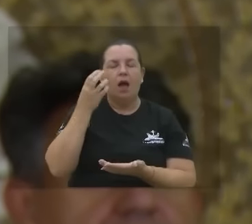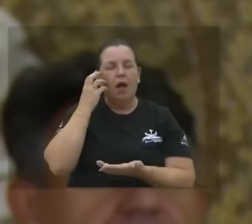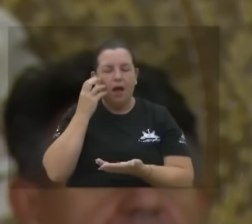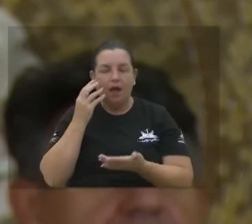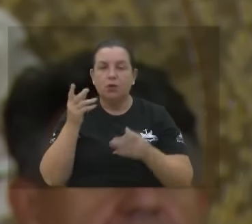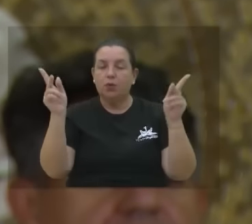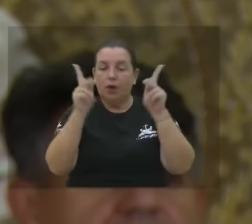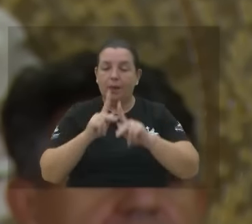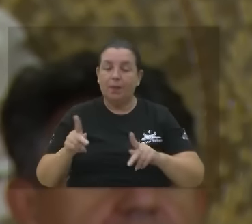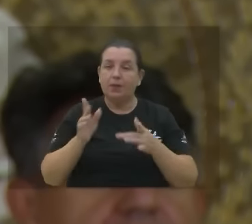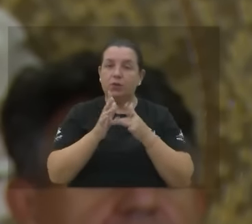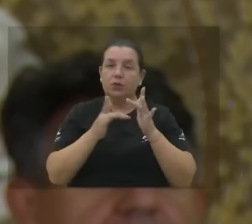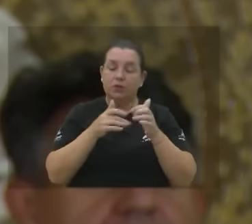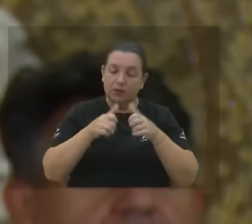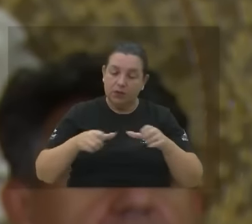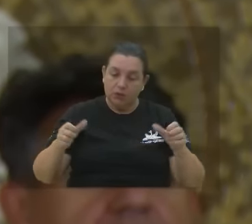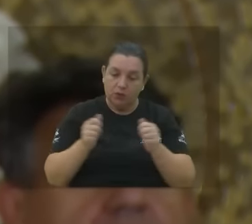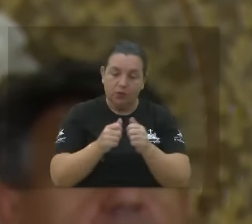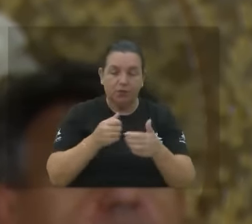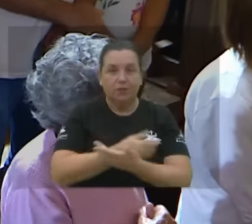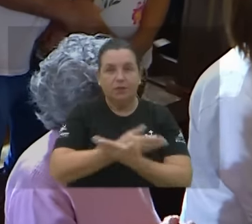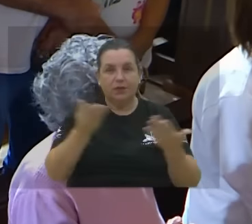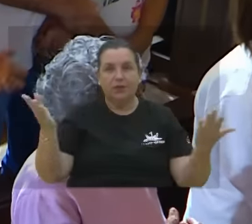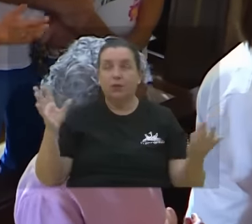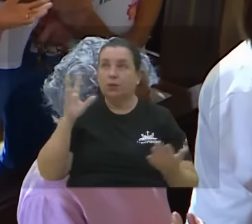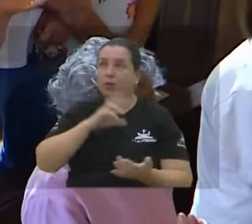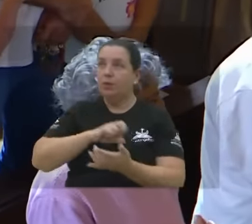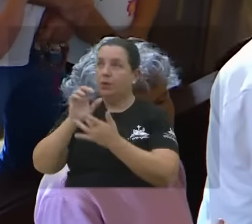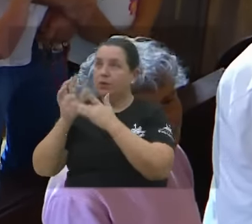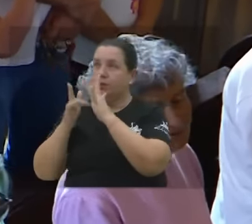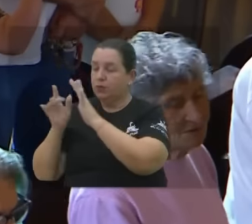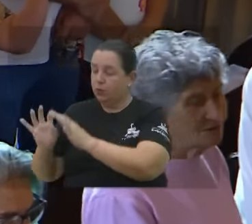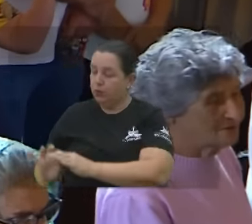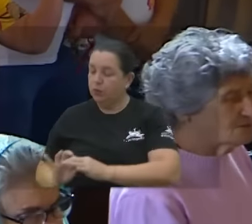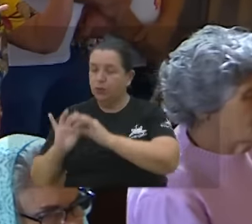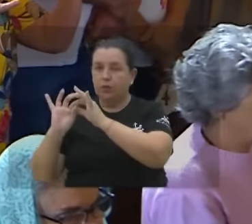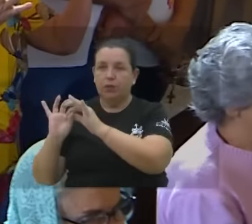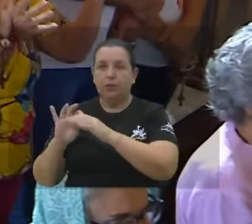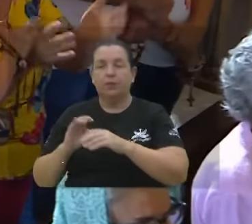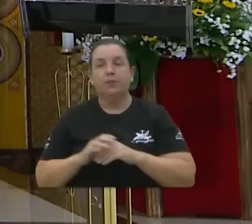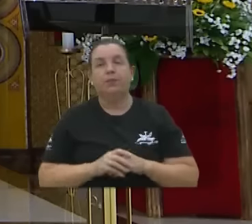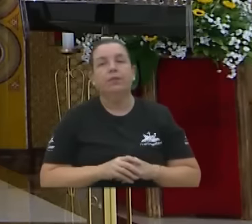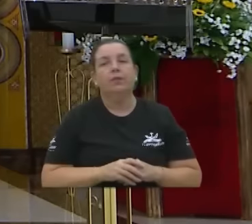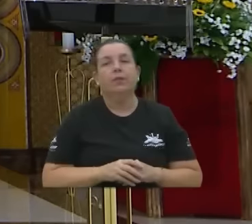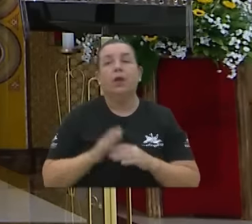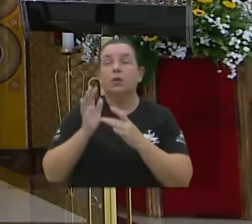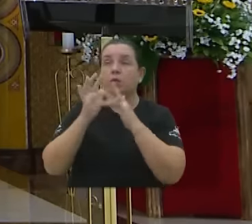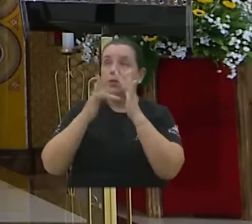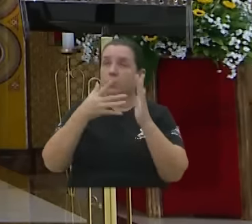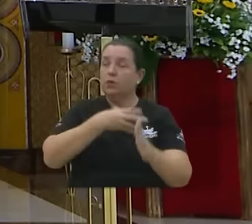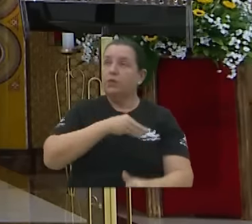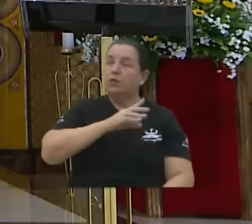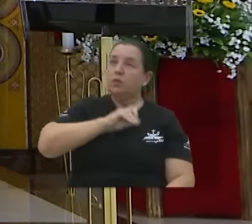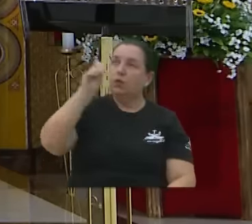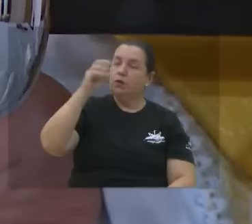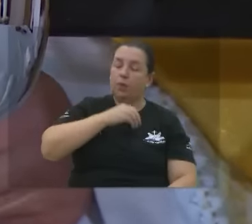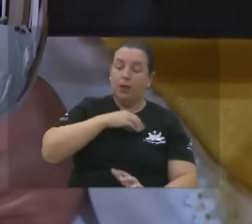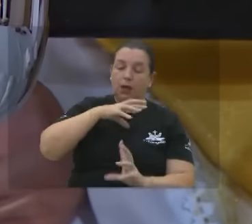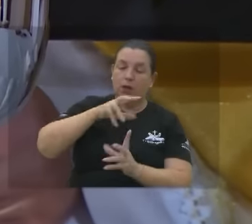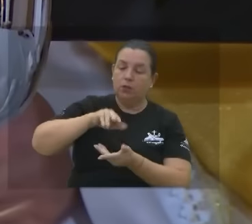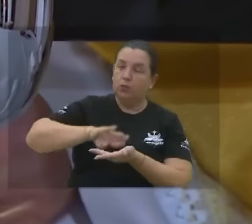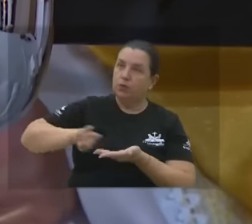Jesus esteja com todos vocês. O amor de Cristo nos uniu. Cordeiro de Deus,